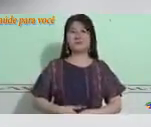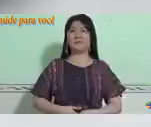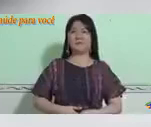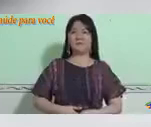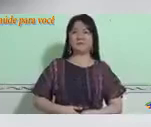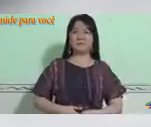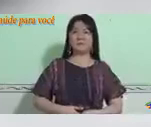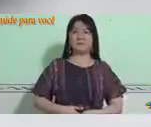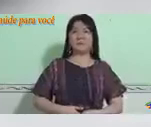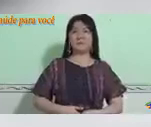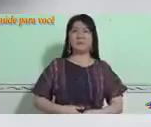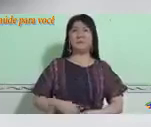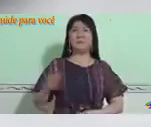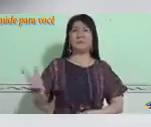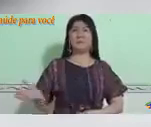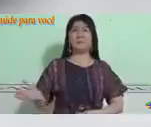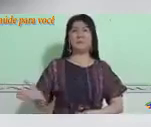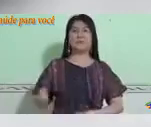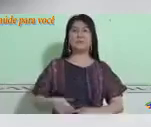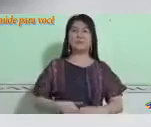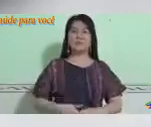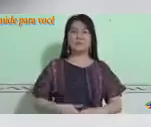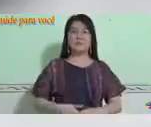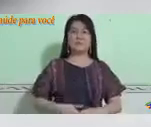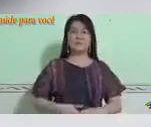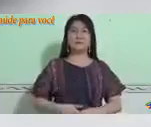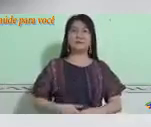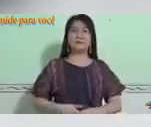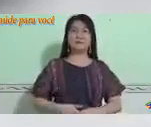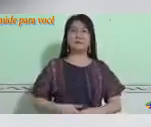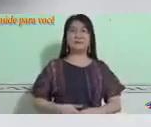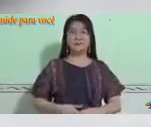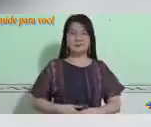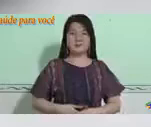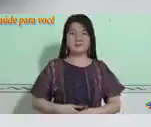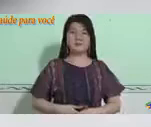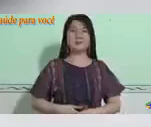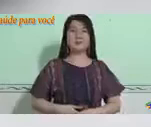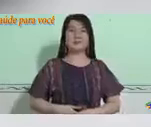TICASQUEACONT CEM, quando o óvulo é fecundado por dois espermatozoides